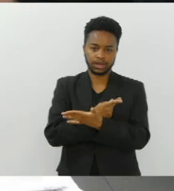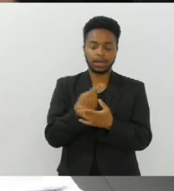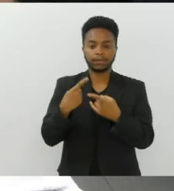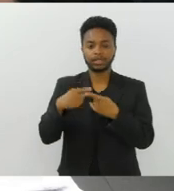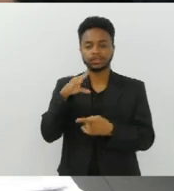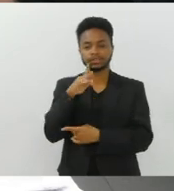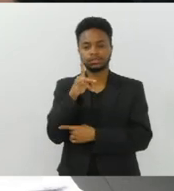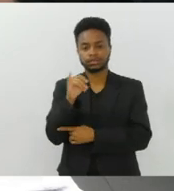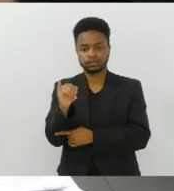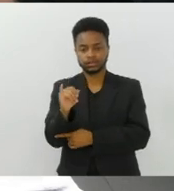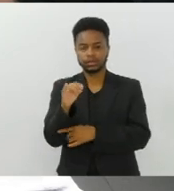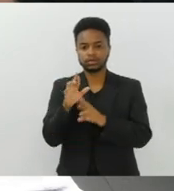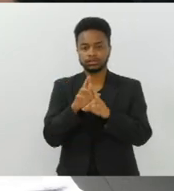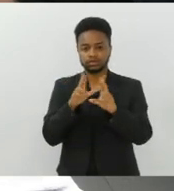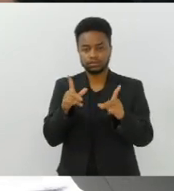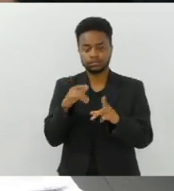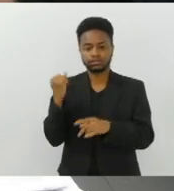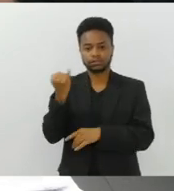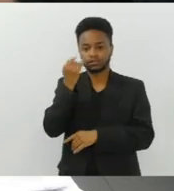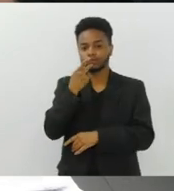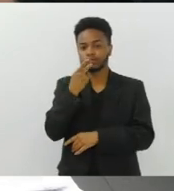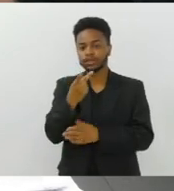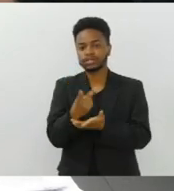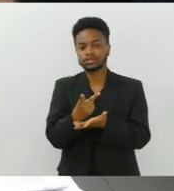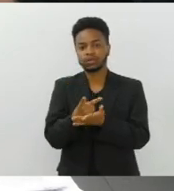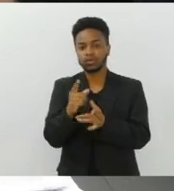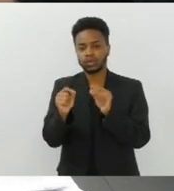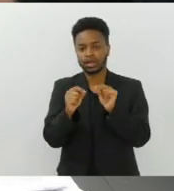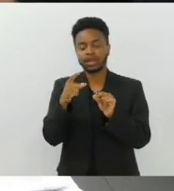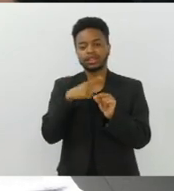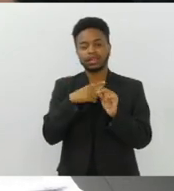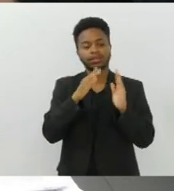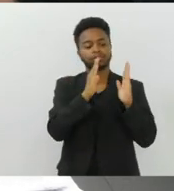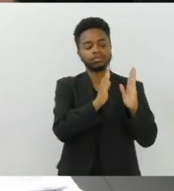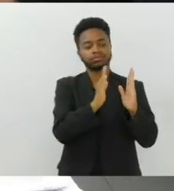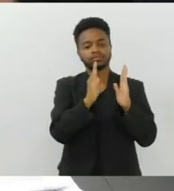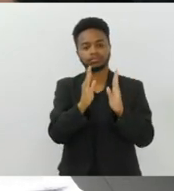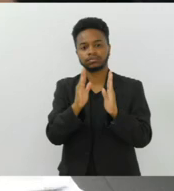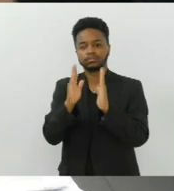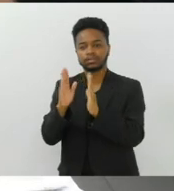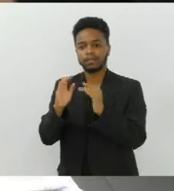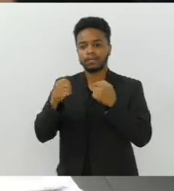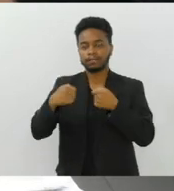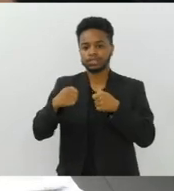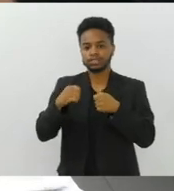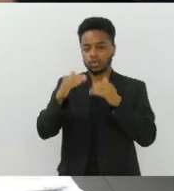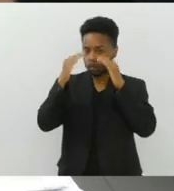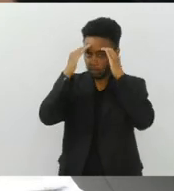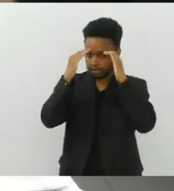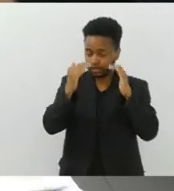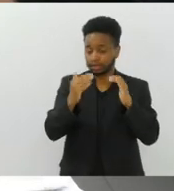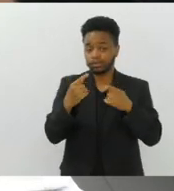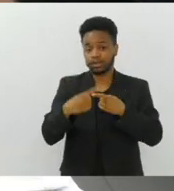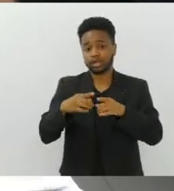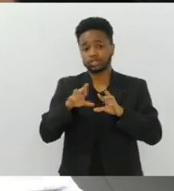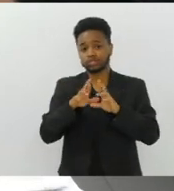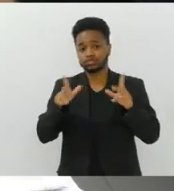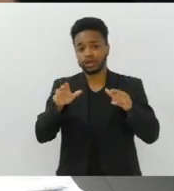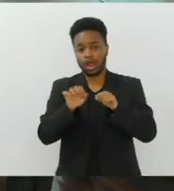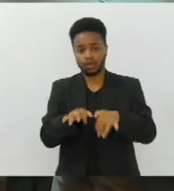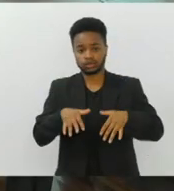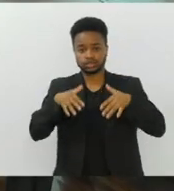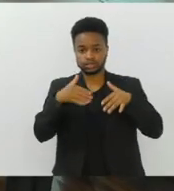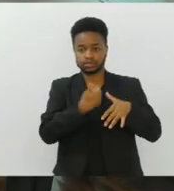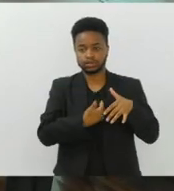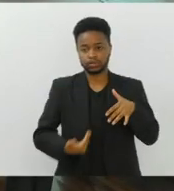importante ressaltar sempre, ela tem um rito que precisa ser obedecido, diferentemente de uma audiência pública, por exemplo,